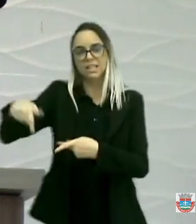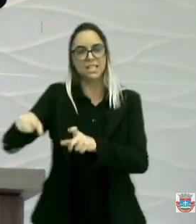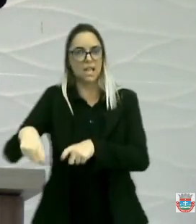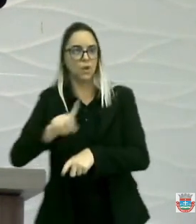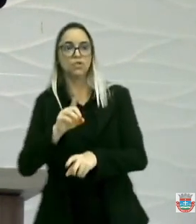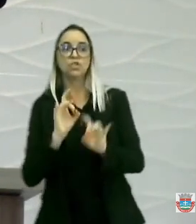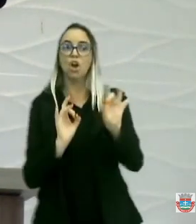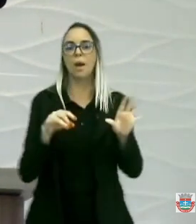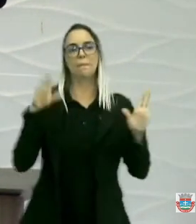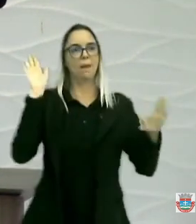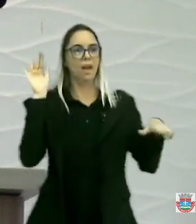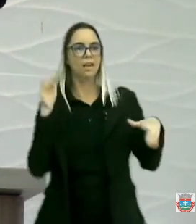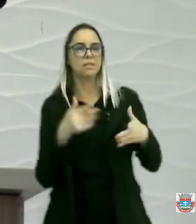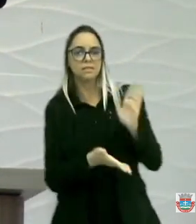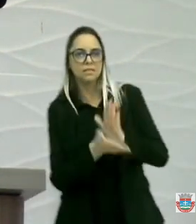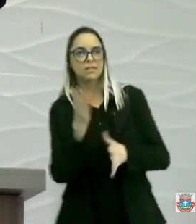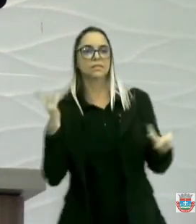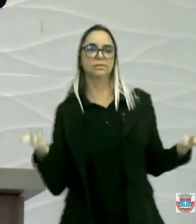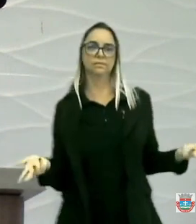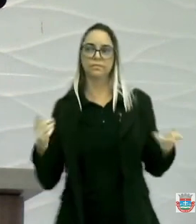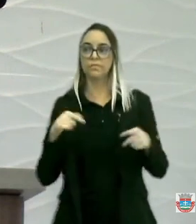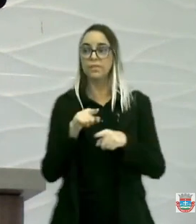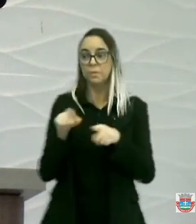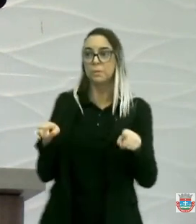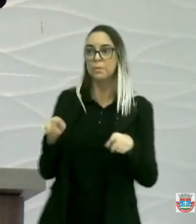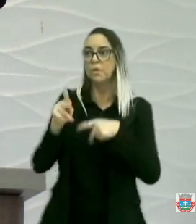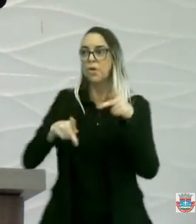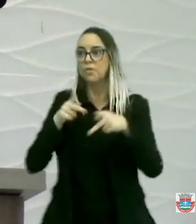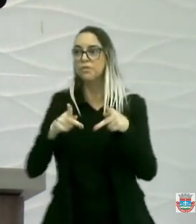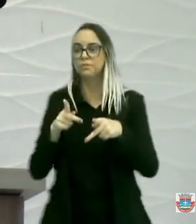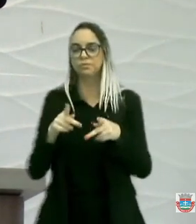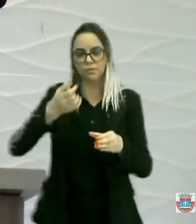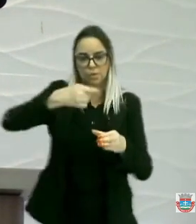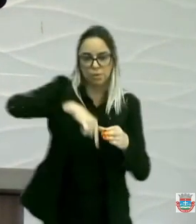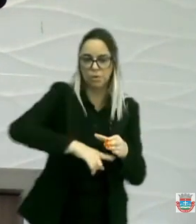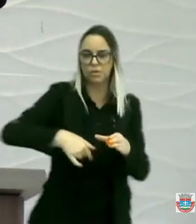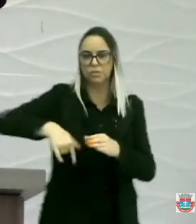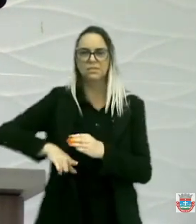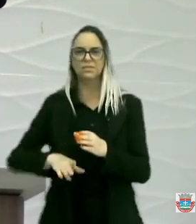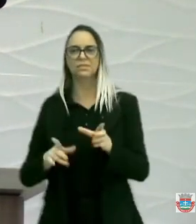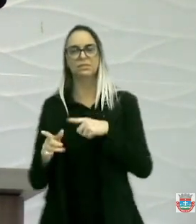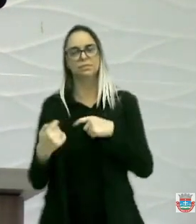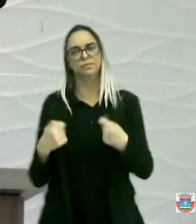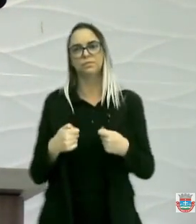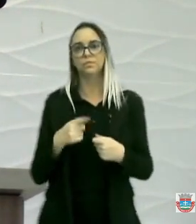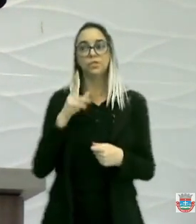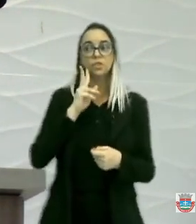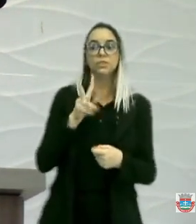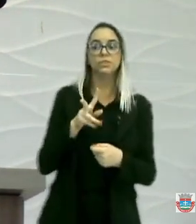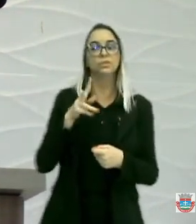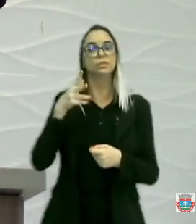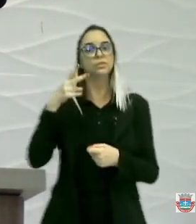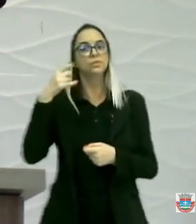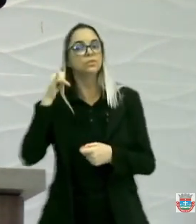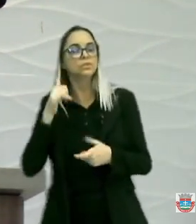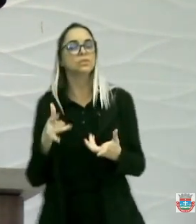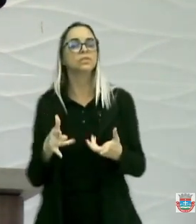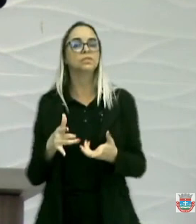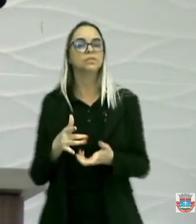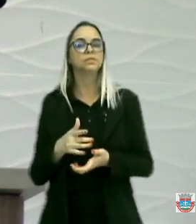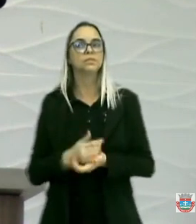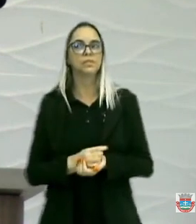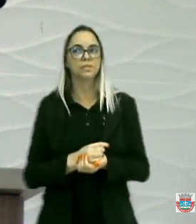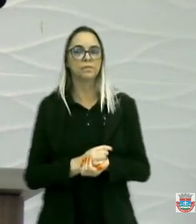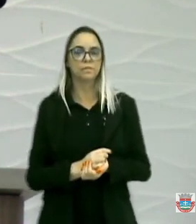demanda e o que o pessoal está precisando na zona rural? Pega meu telefone ali, vereador, e vê quantos pedidos tem de água ali.